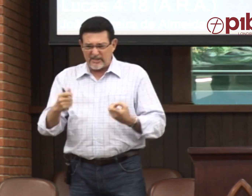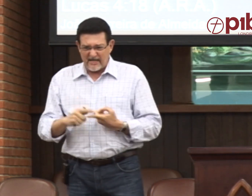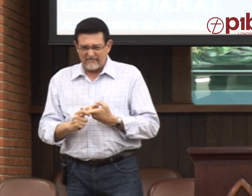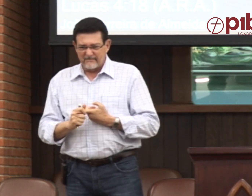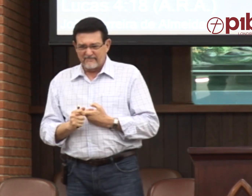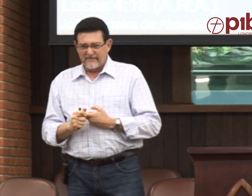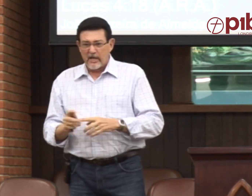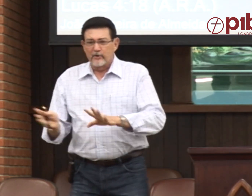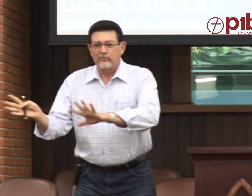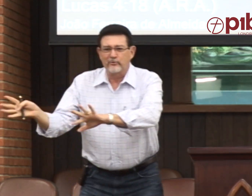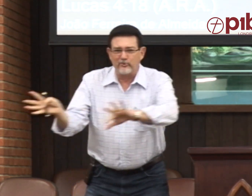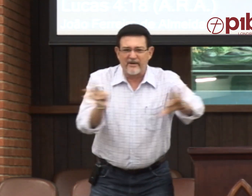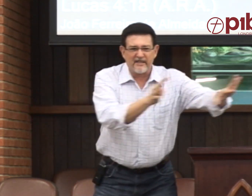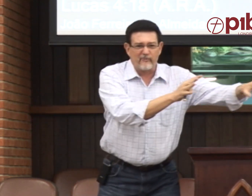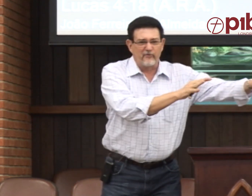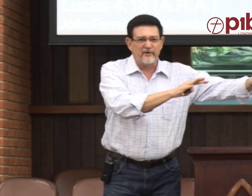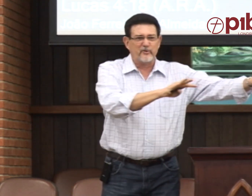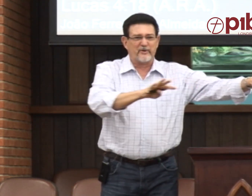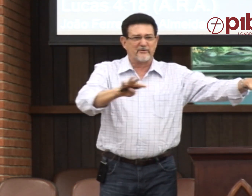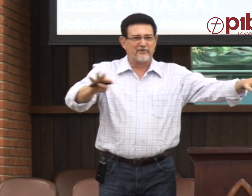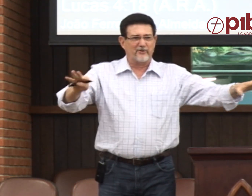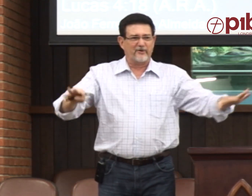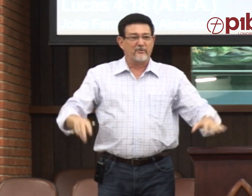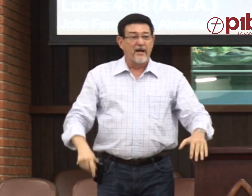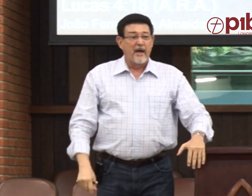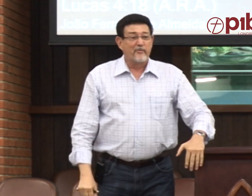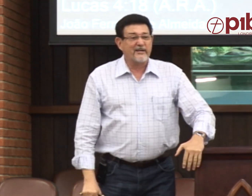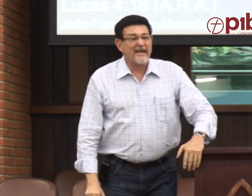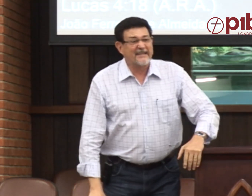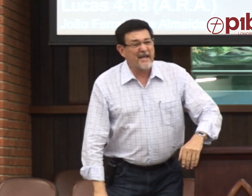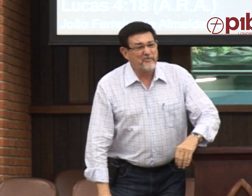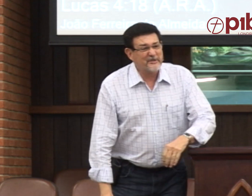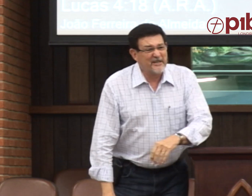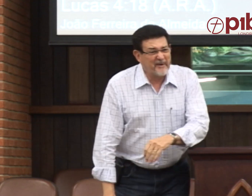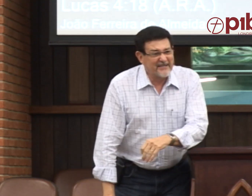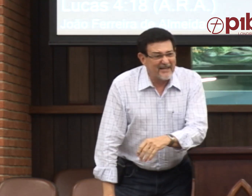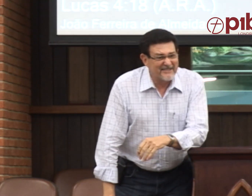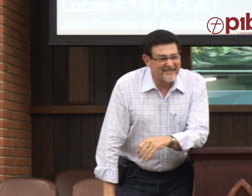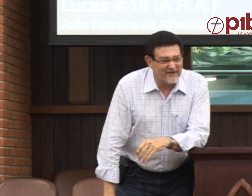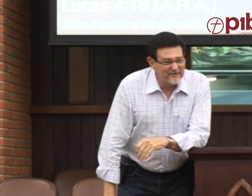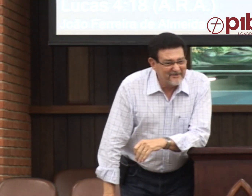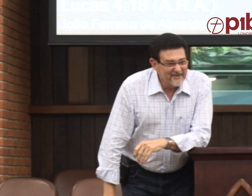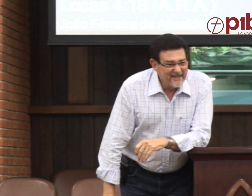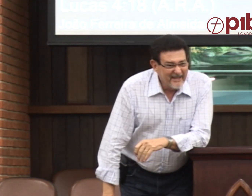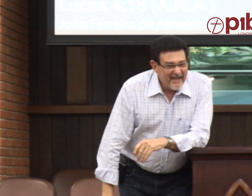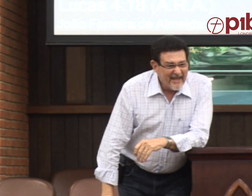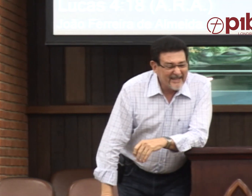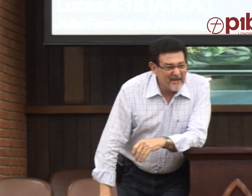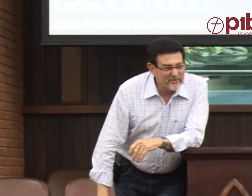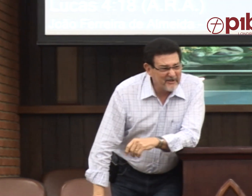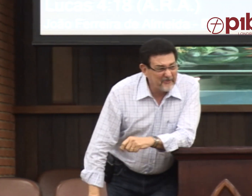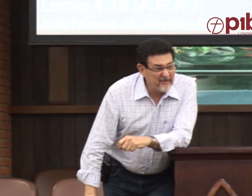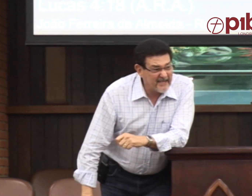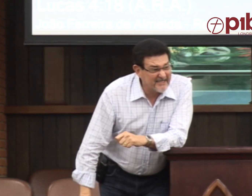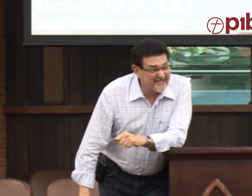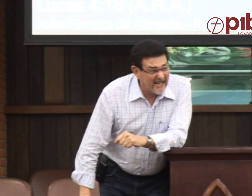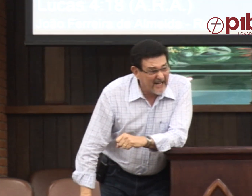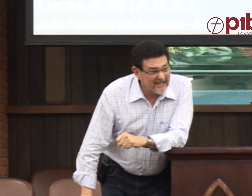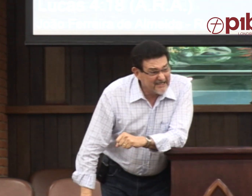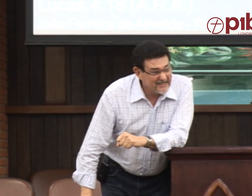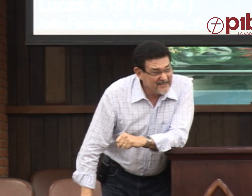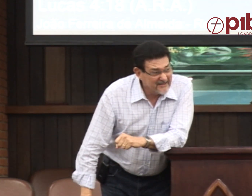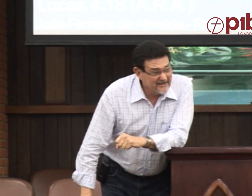garantia tudo era devolvido para o seu dono porque é tempo de libertação é tempo de